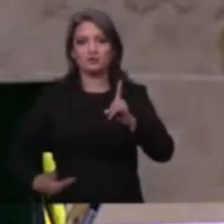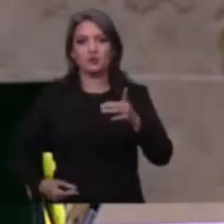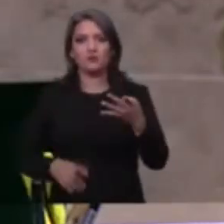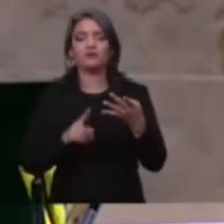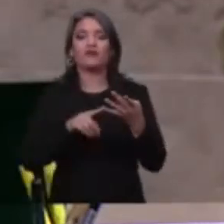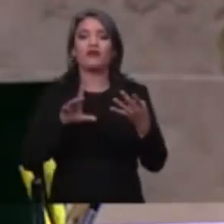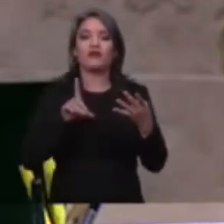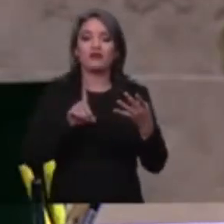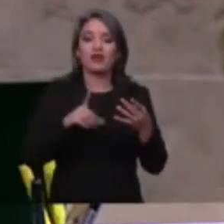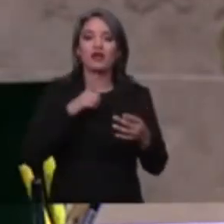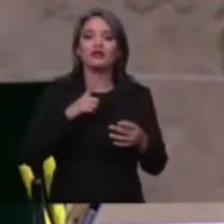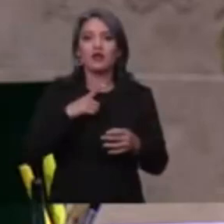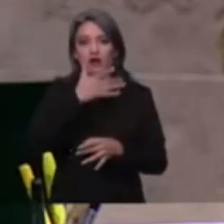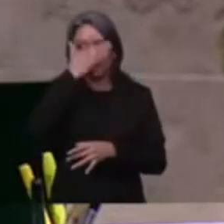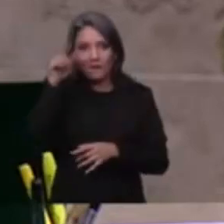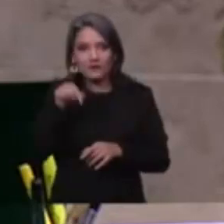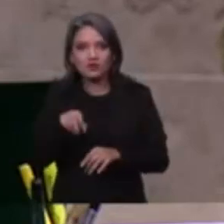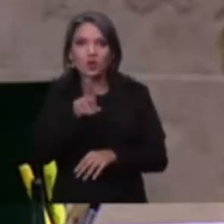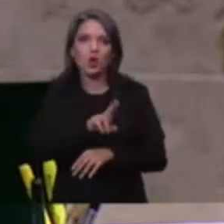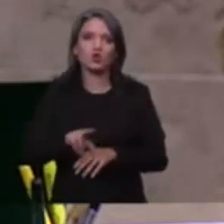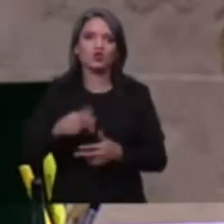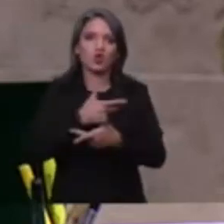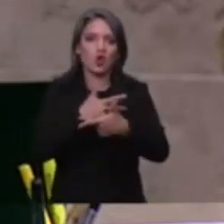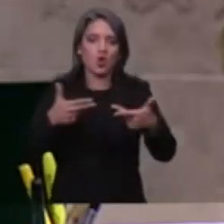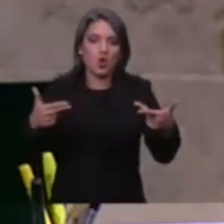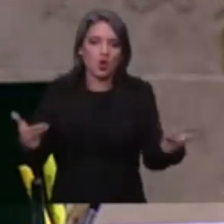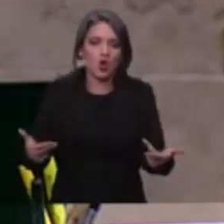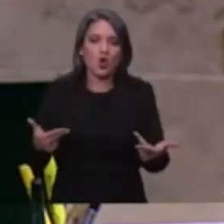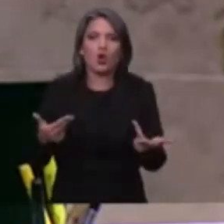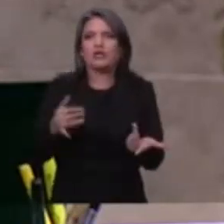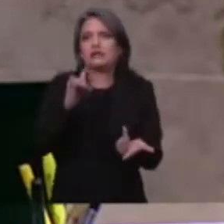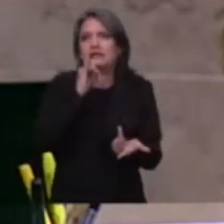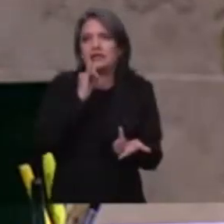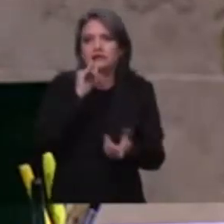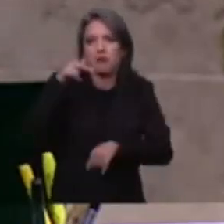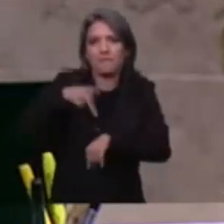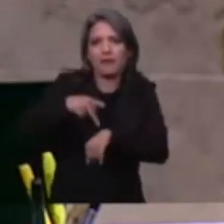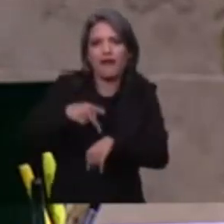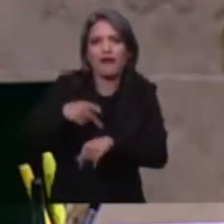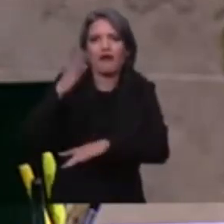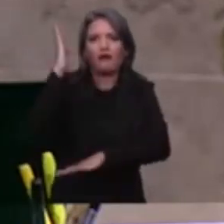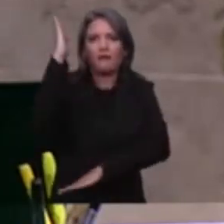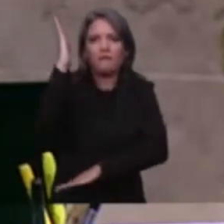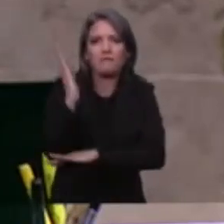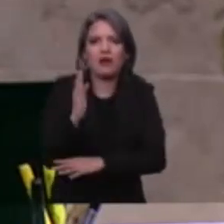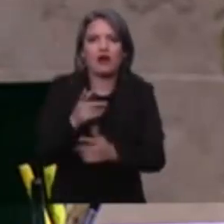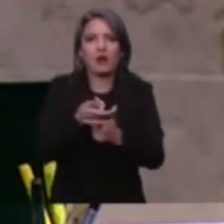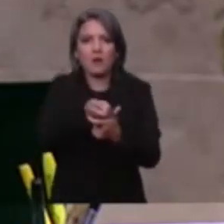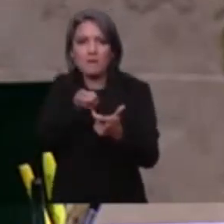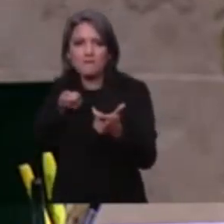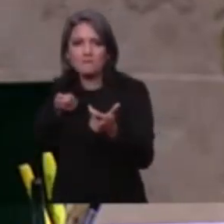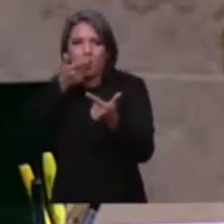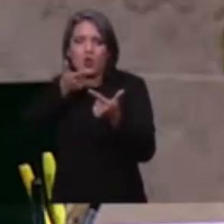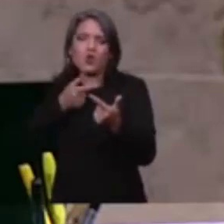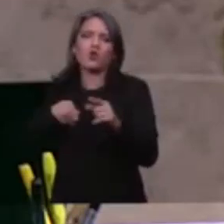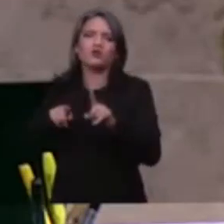Houve emprego pelos invasores de armas brancas, tais como pedras, paus, estilingues e a utilização